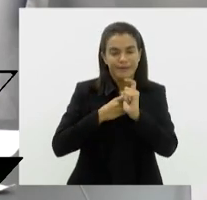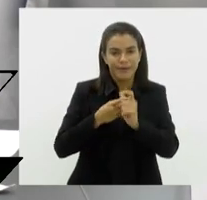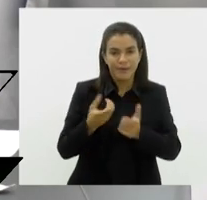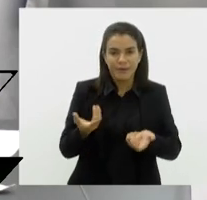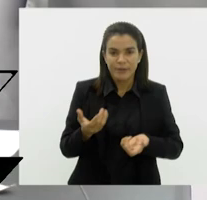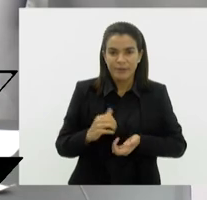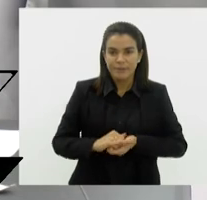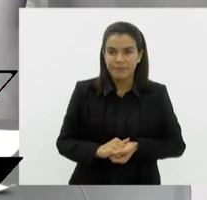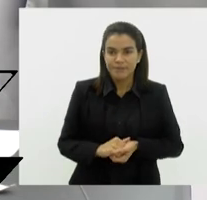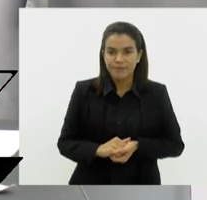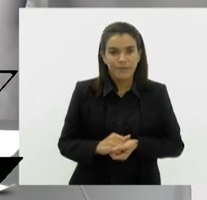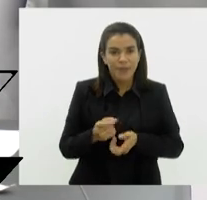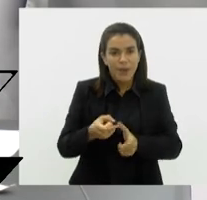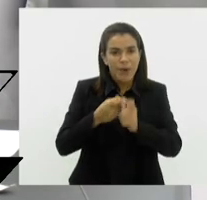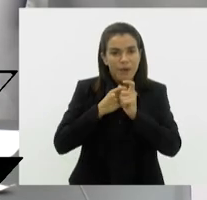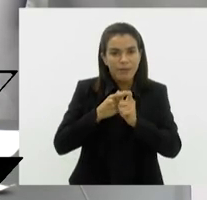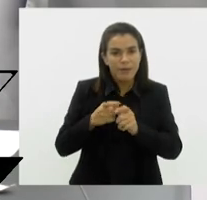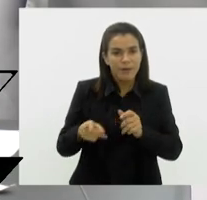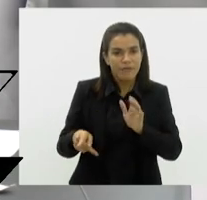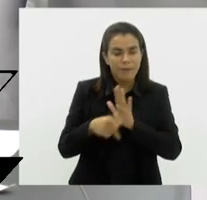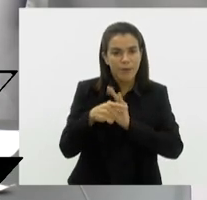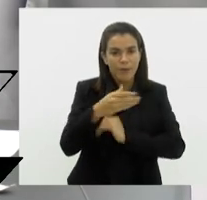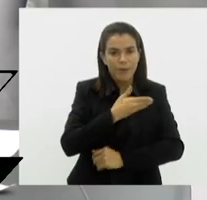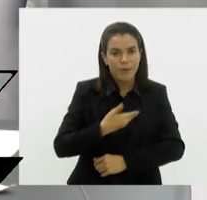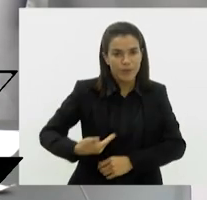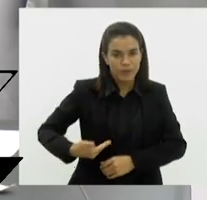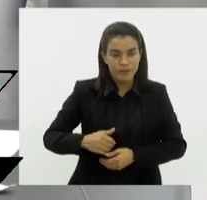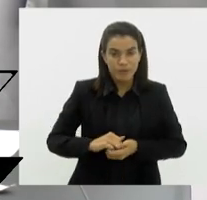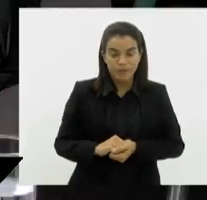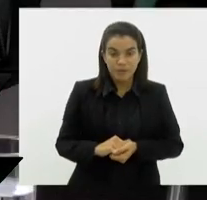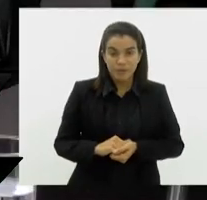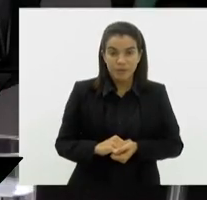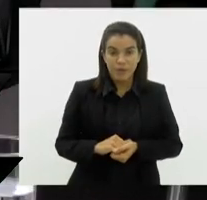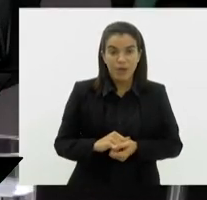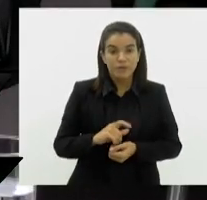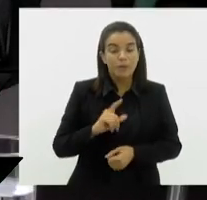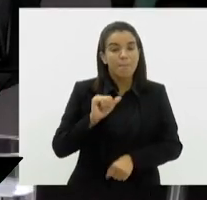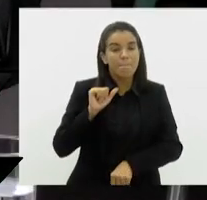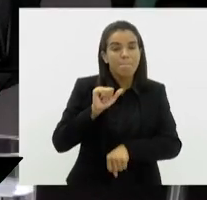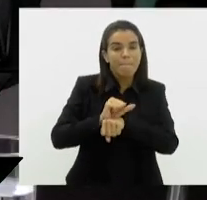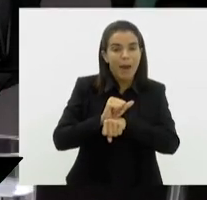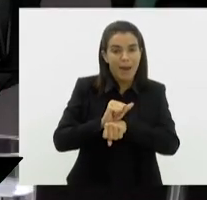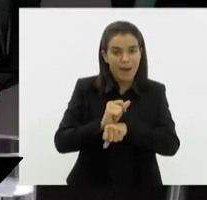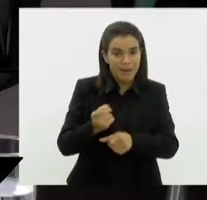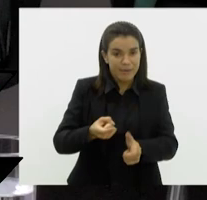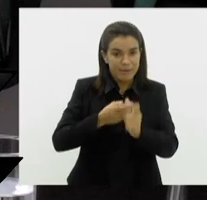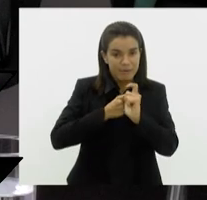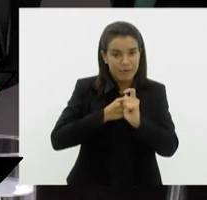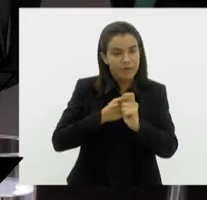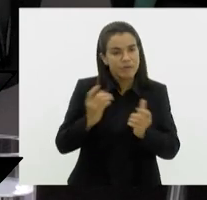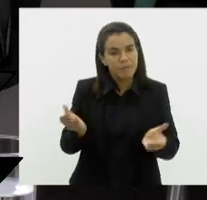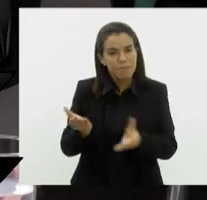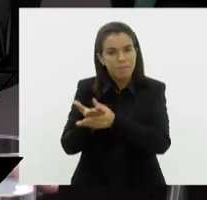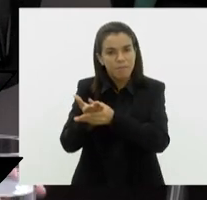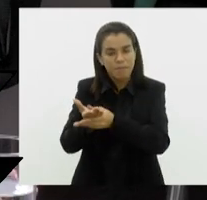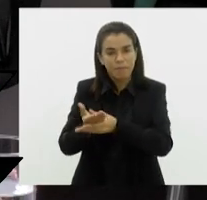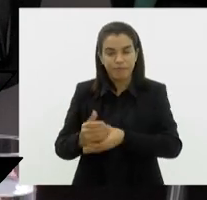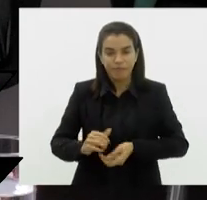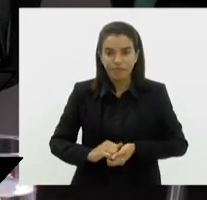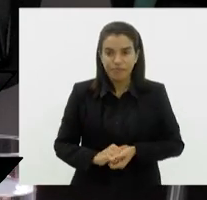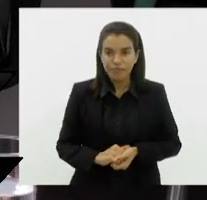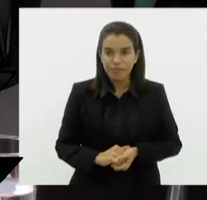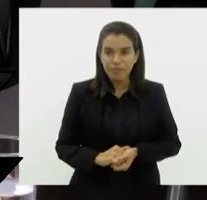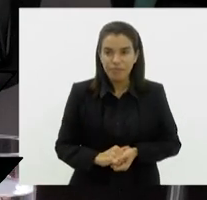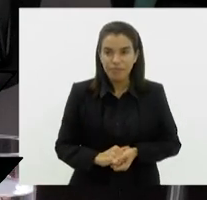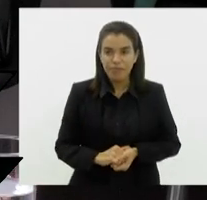precatório. Não, quando o senhor paralisa a prescrição, quando o senhor dá a entrada. Quando dá a citação válida.